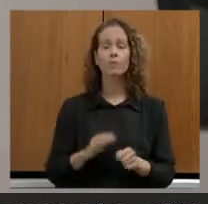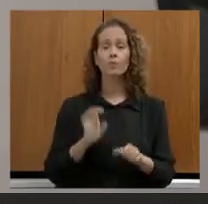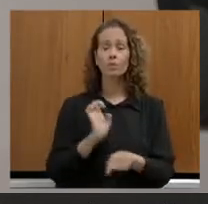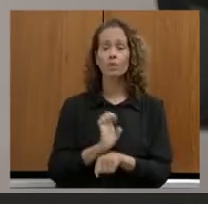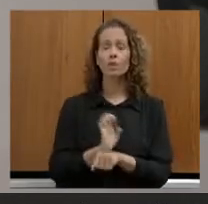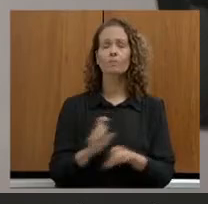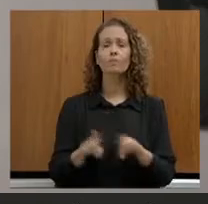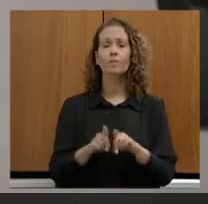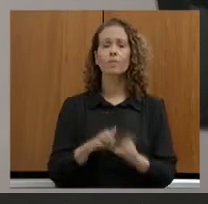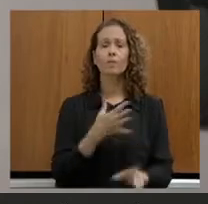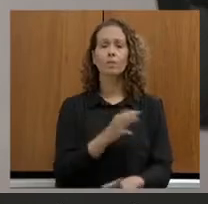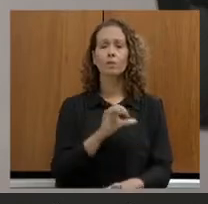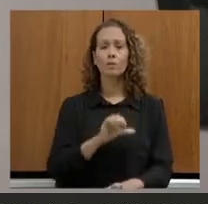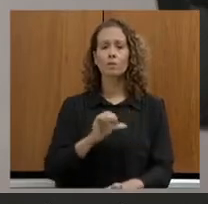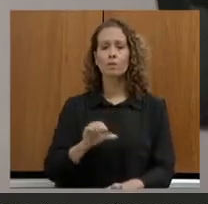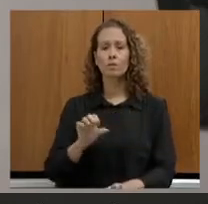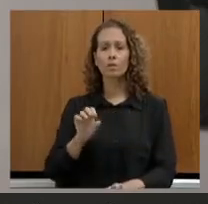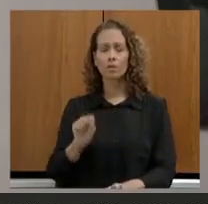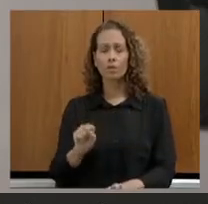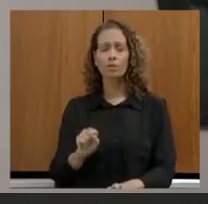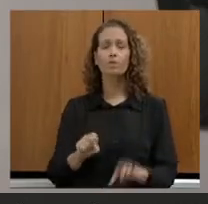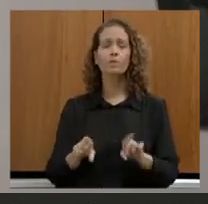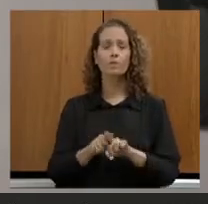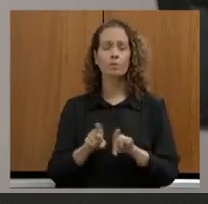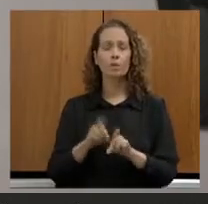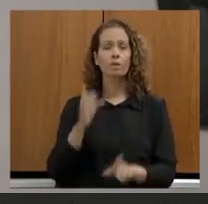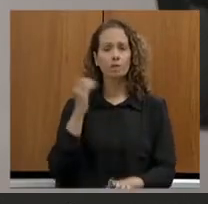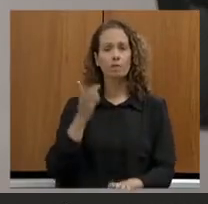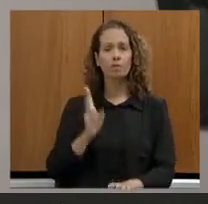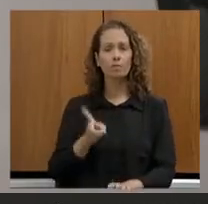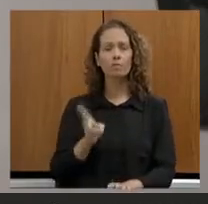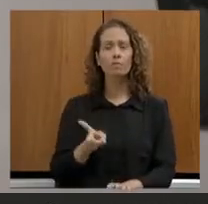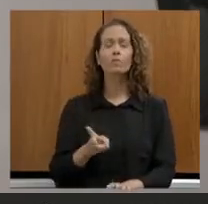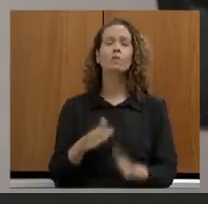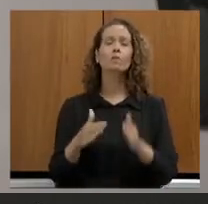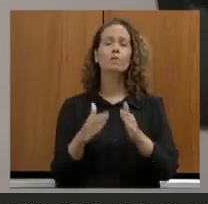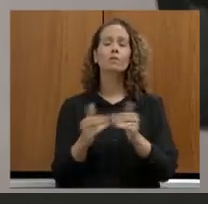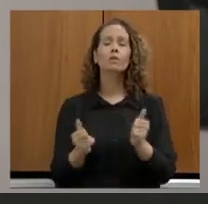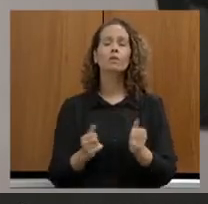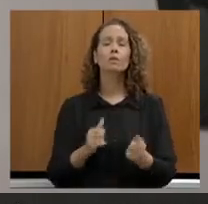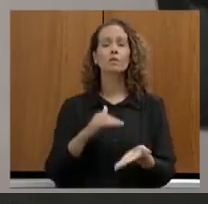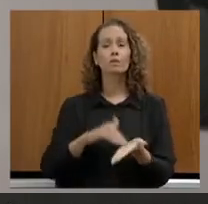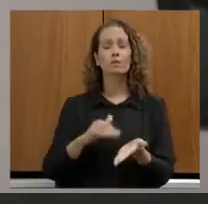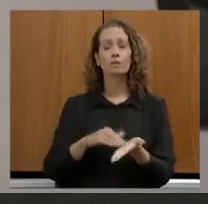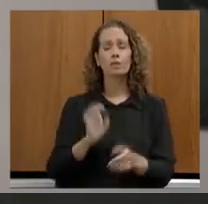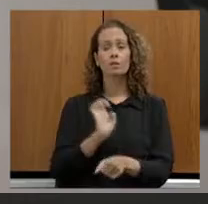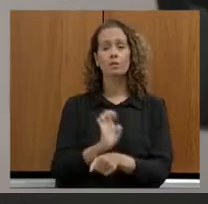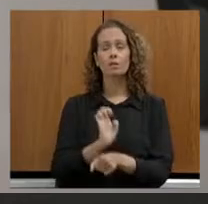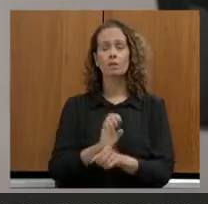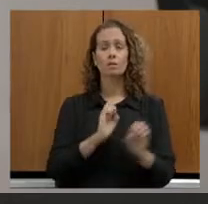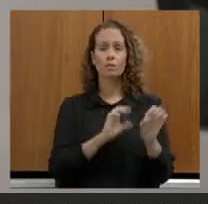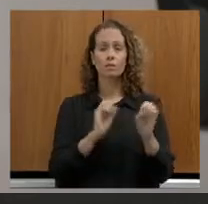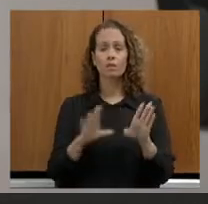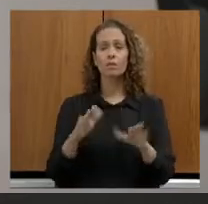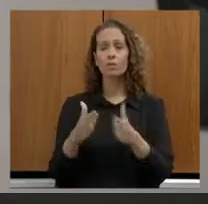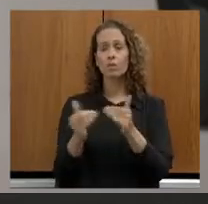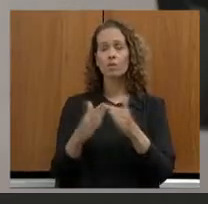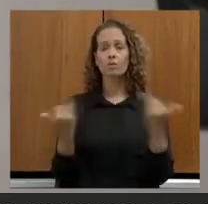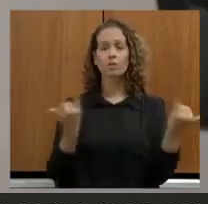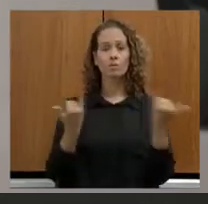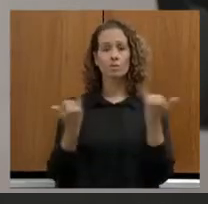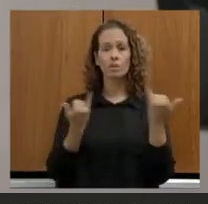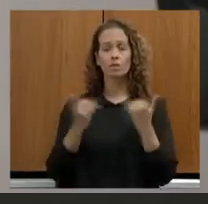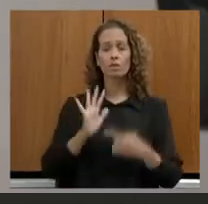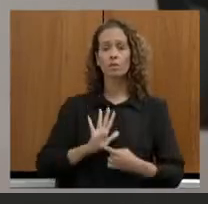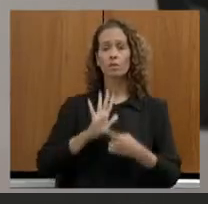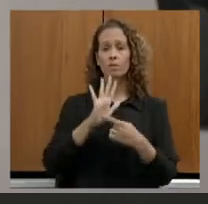de comissão 10998 de autoria da deputada Arlete Jesus requer que seja encaminhar à Secretaria de Estado da Educação pedir informações para